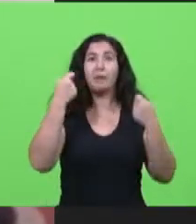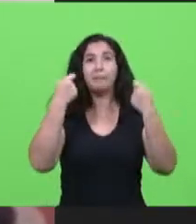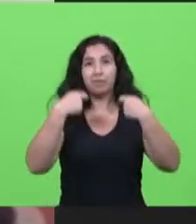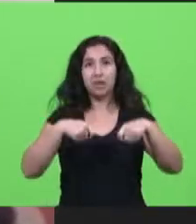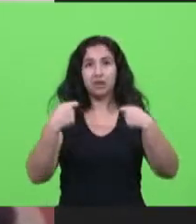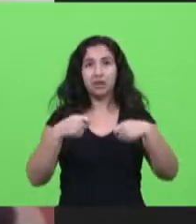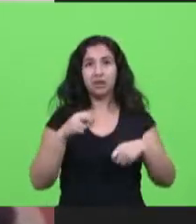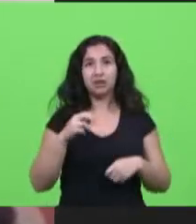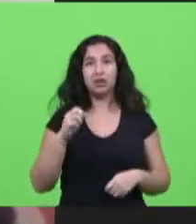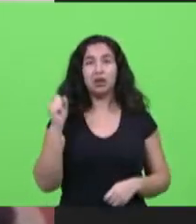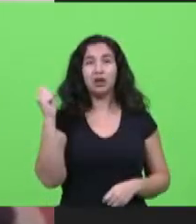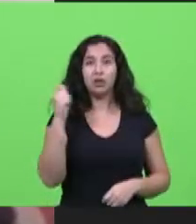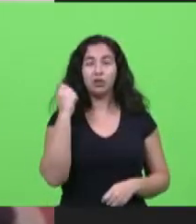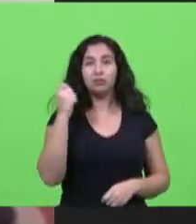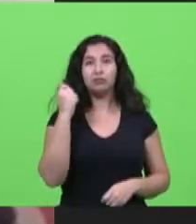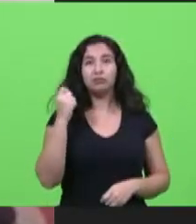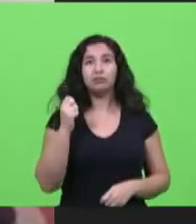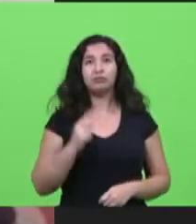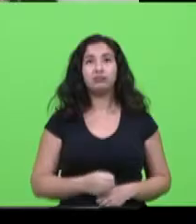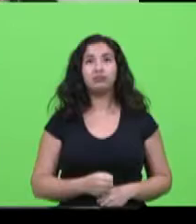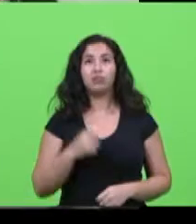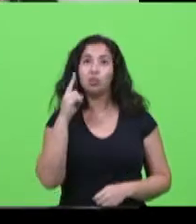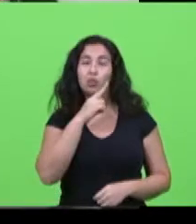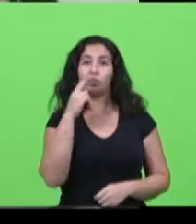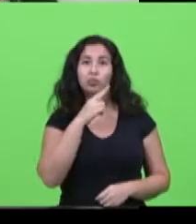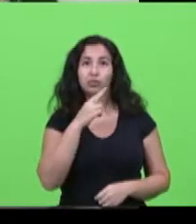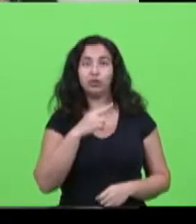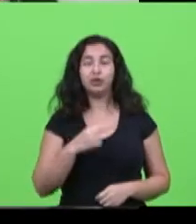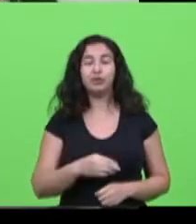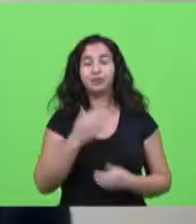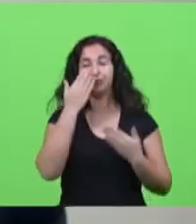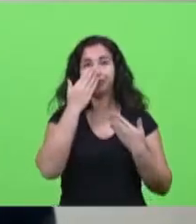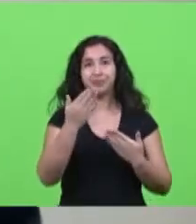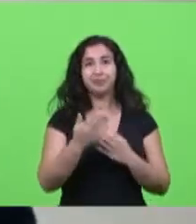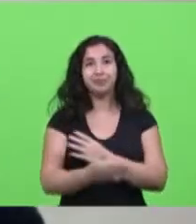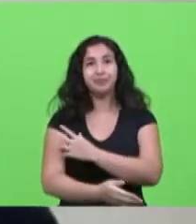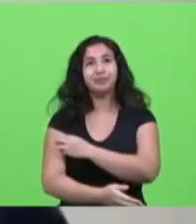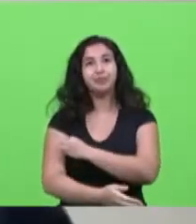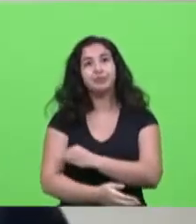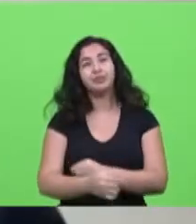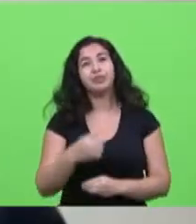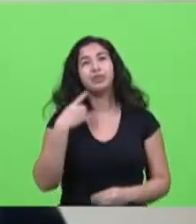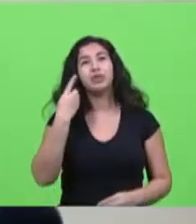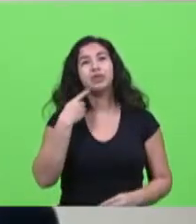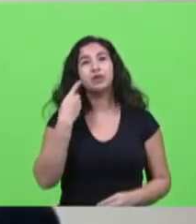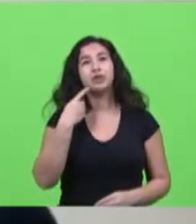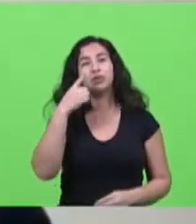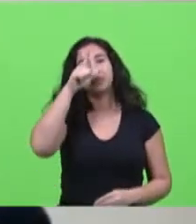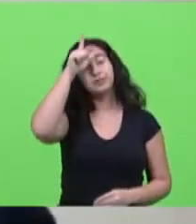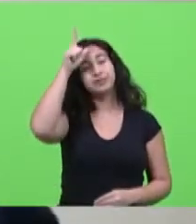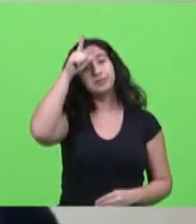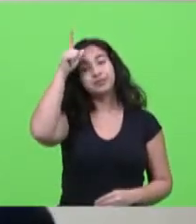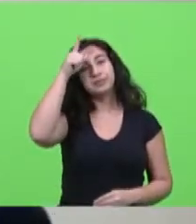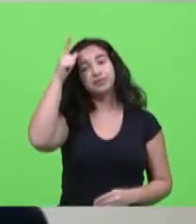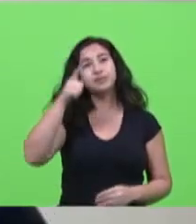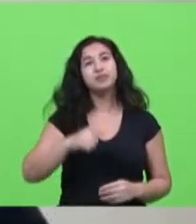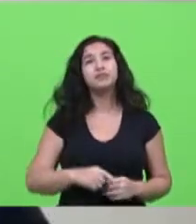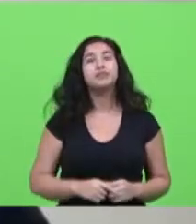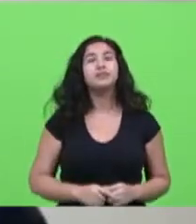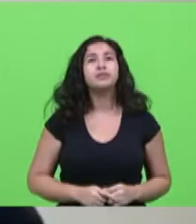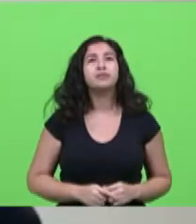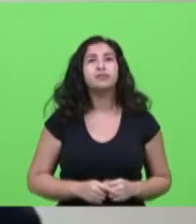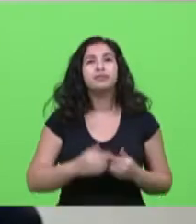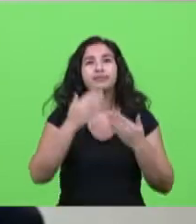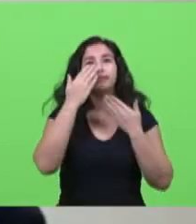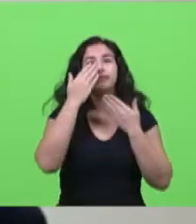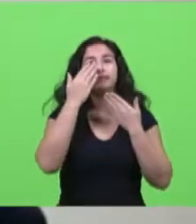tem o meu total apoio. Obrigado. Deputado Sargento Lima. Bom, Boa tarde,